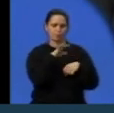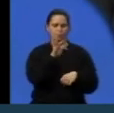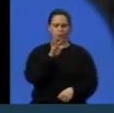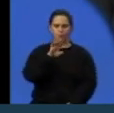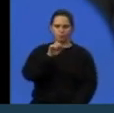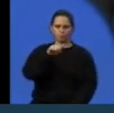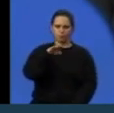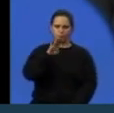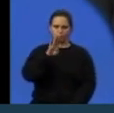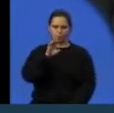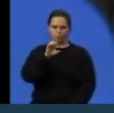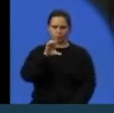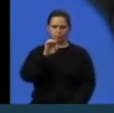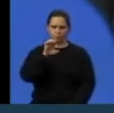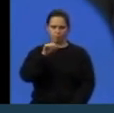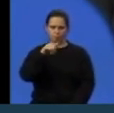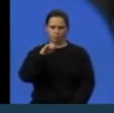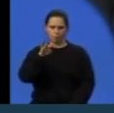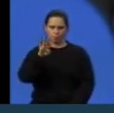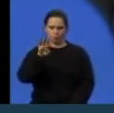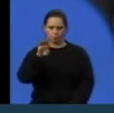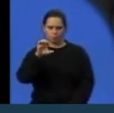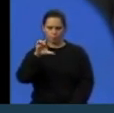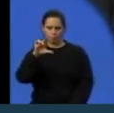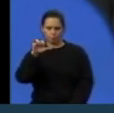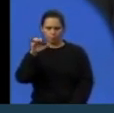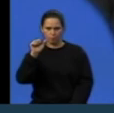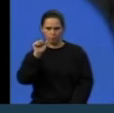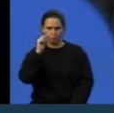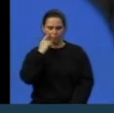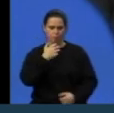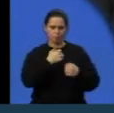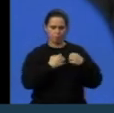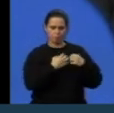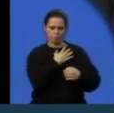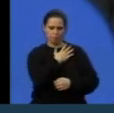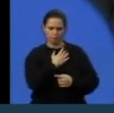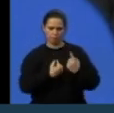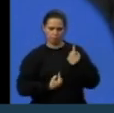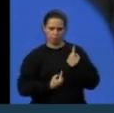tromboembolia, que é a presença de trombos dentro da circulação